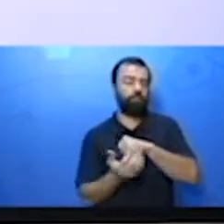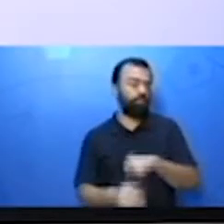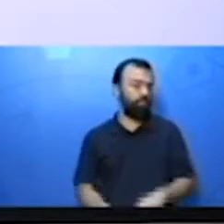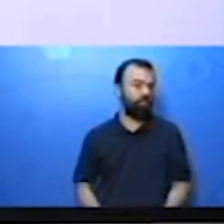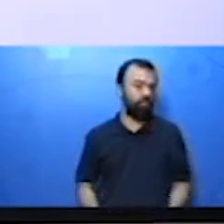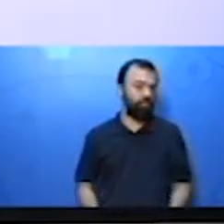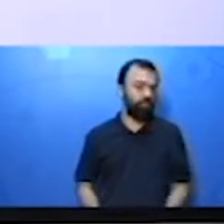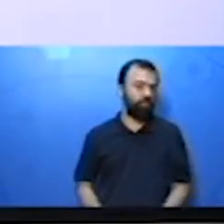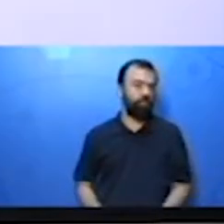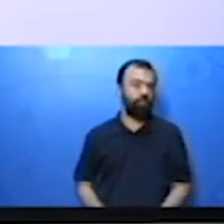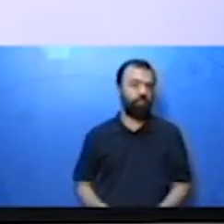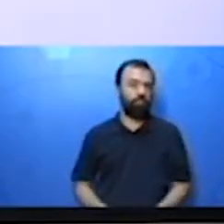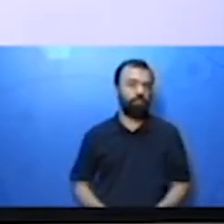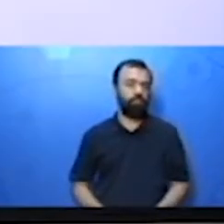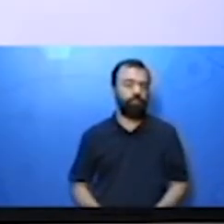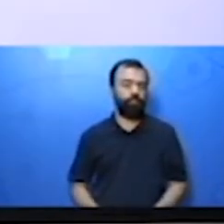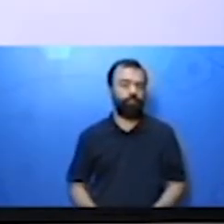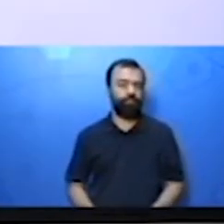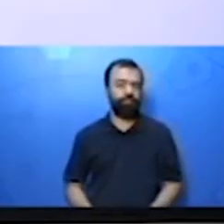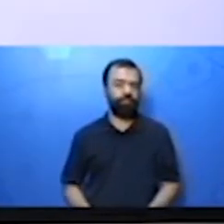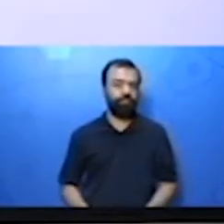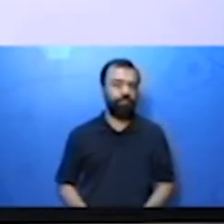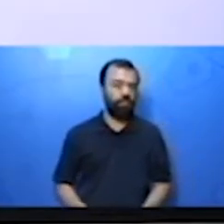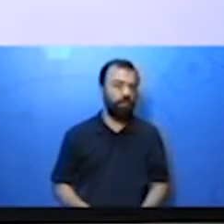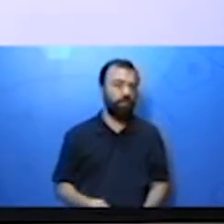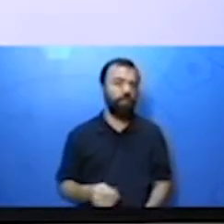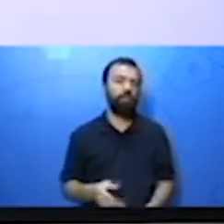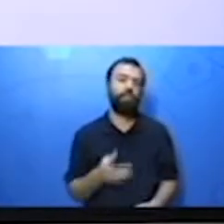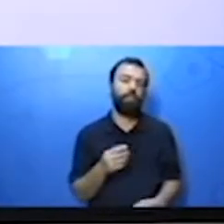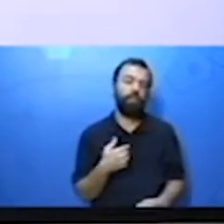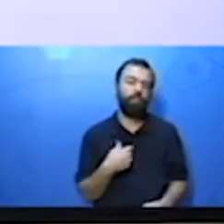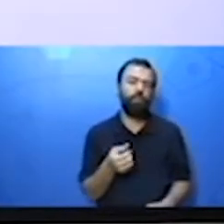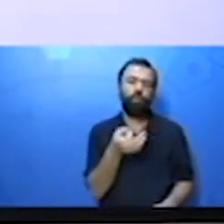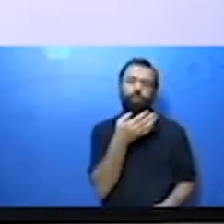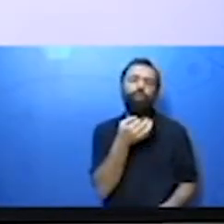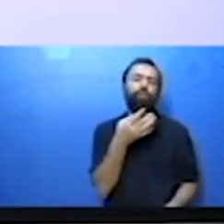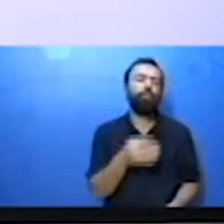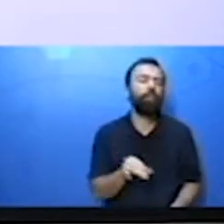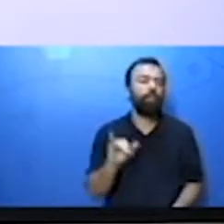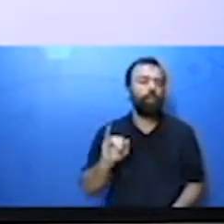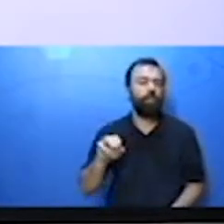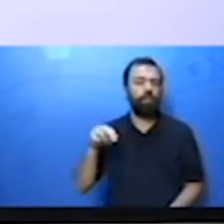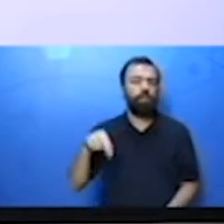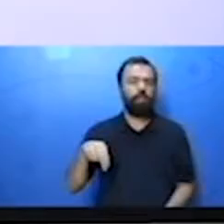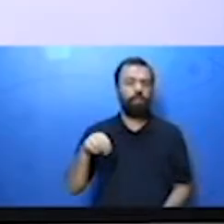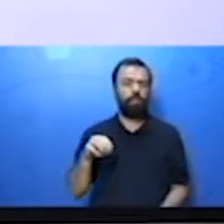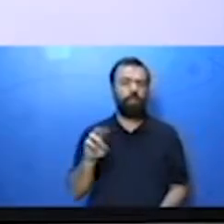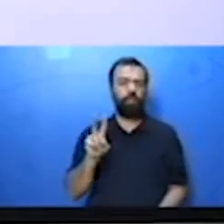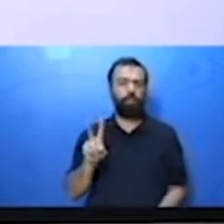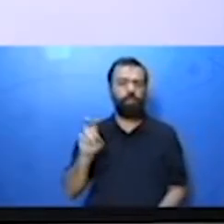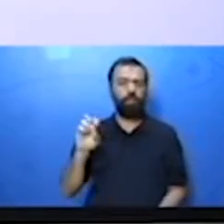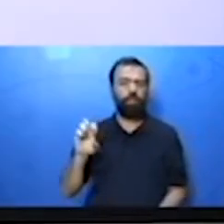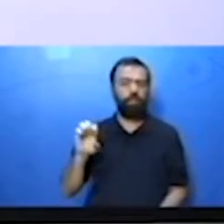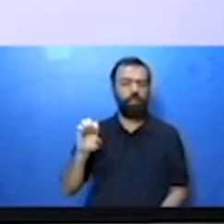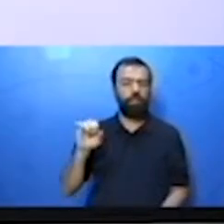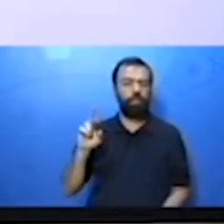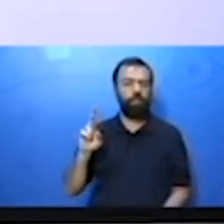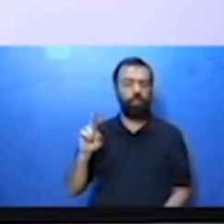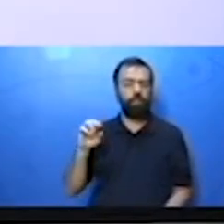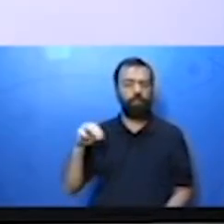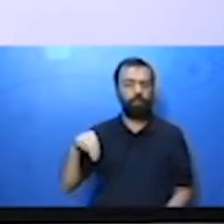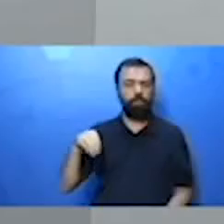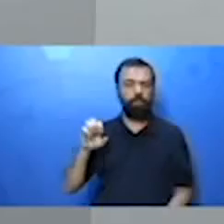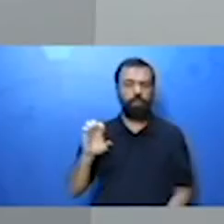um fala, eu tomei ivermectina com alguma coisa e foi ótimo, não peguei, ou eu estava e curei.